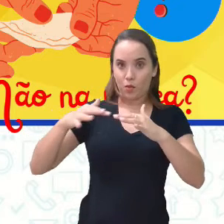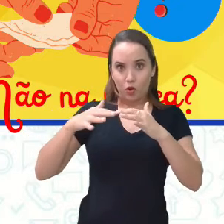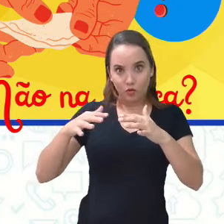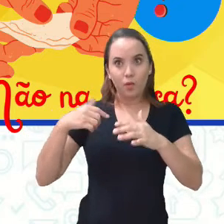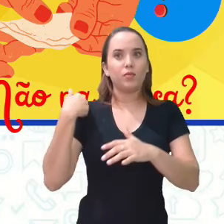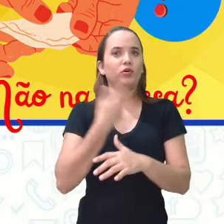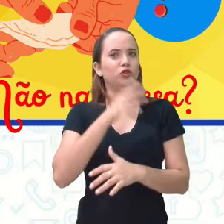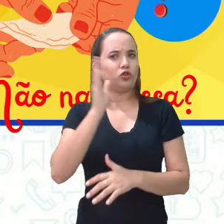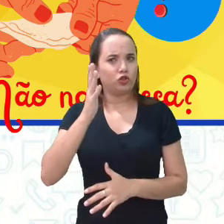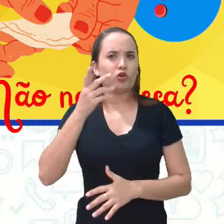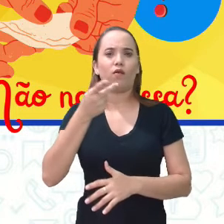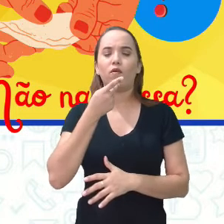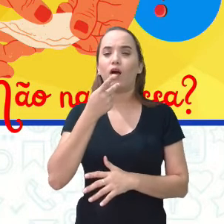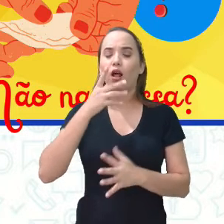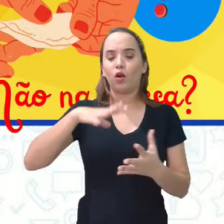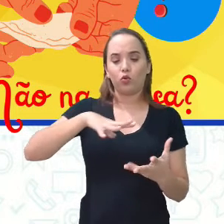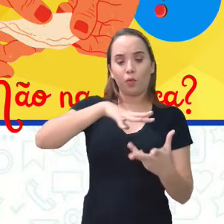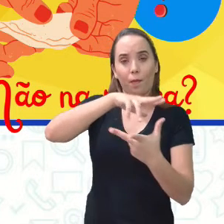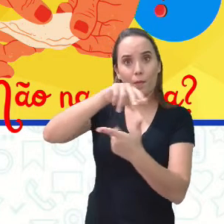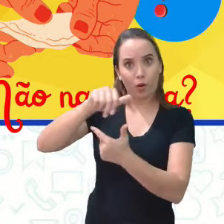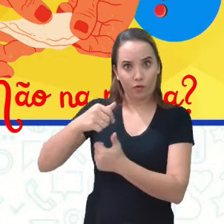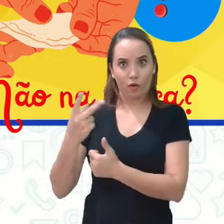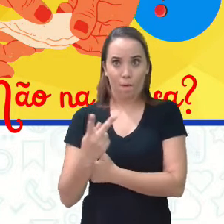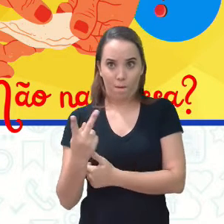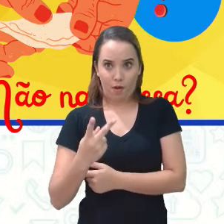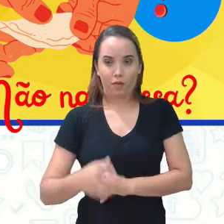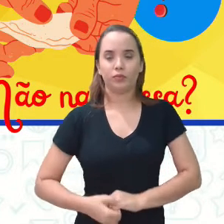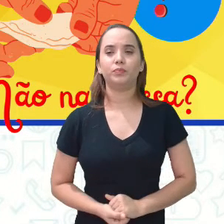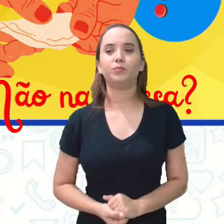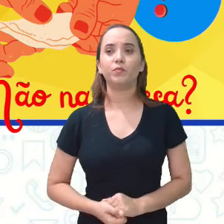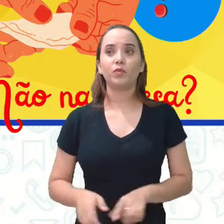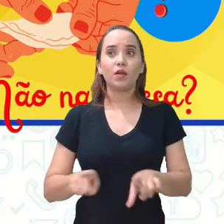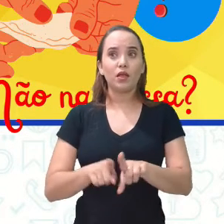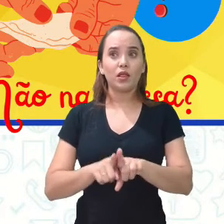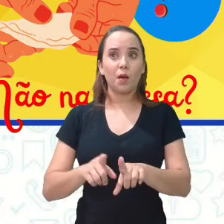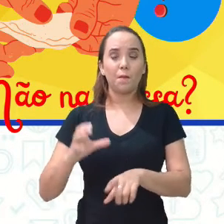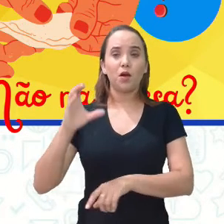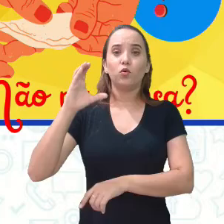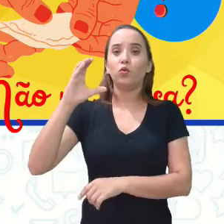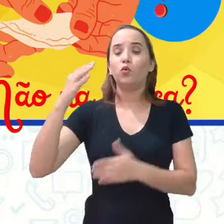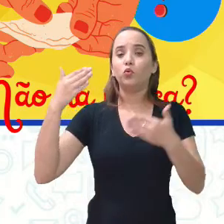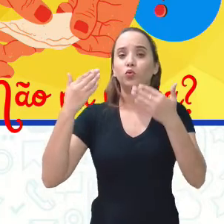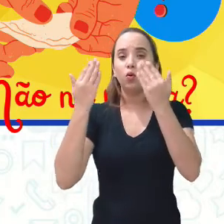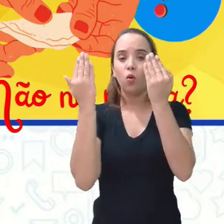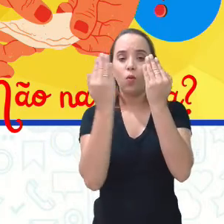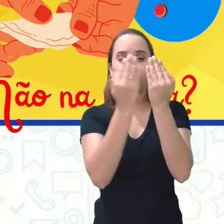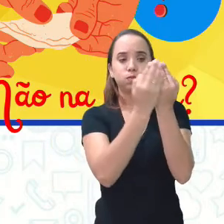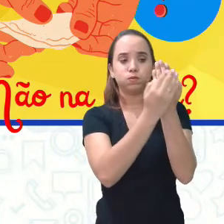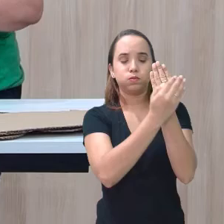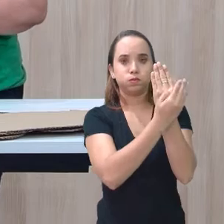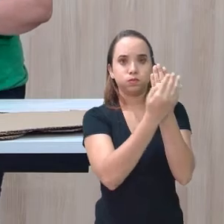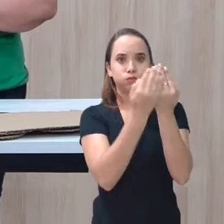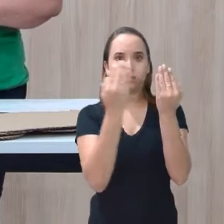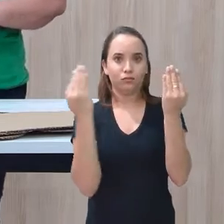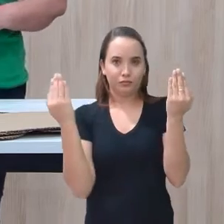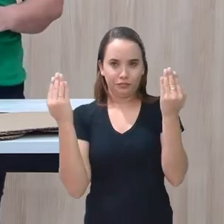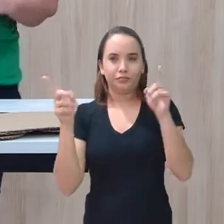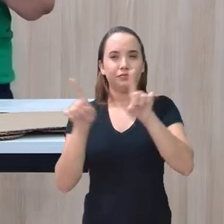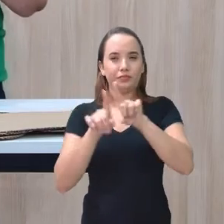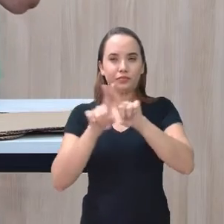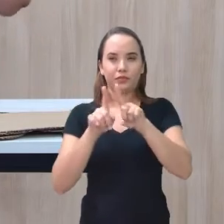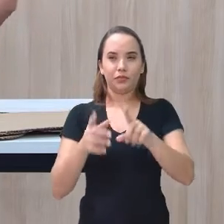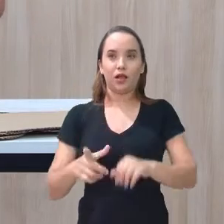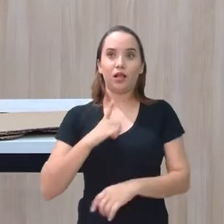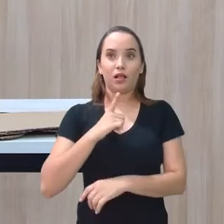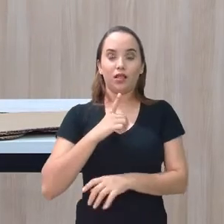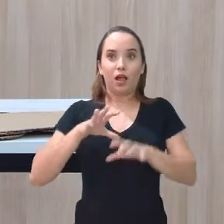para quem aí não conhece ou não lembra mais, a questão aí do eclipse solar e o eclipse lunar. E também vamos ter